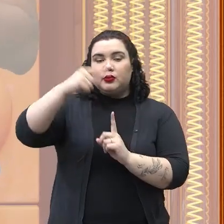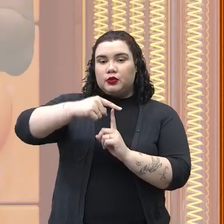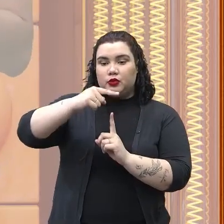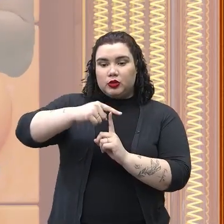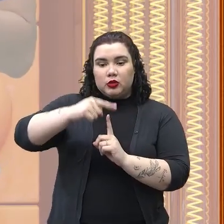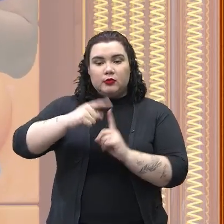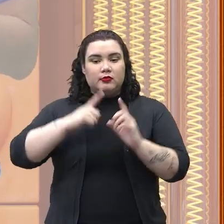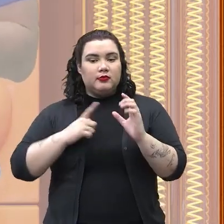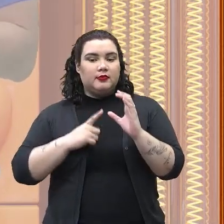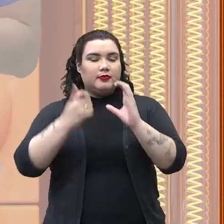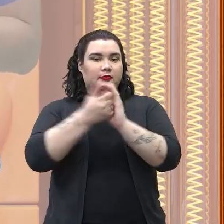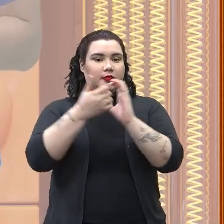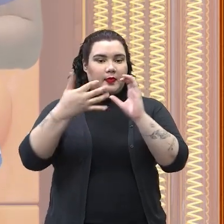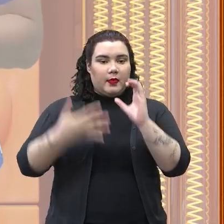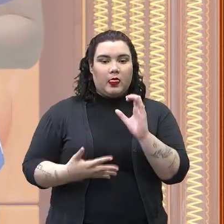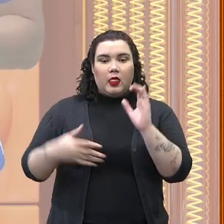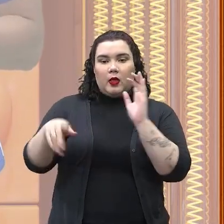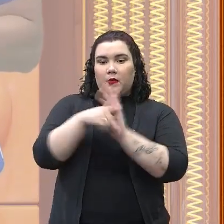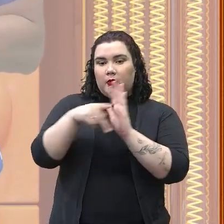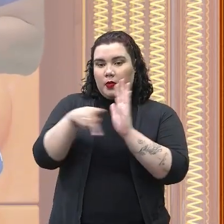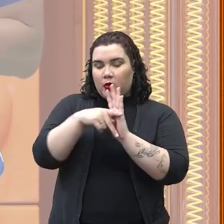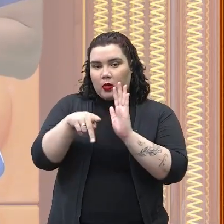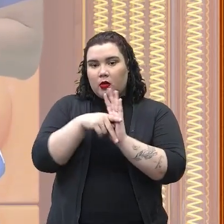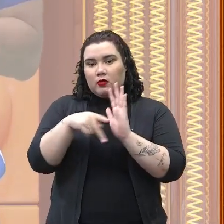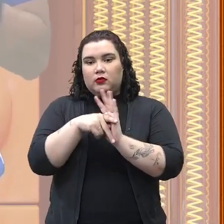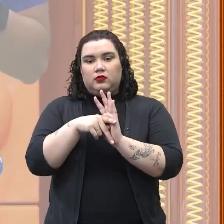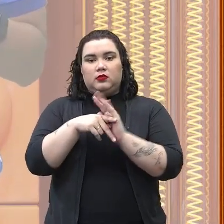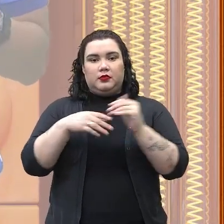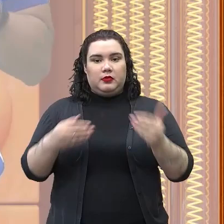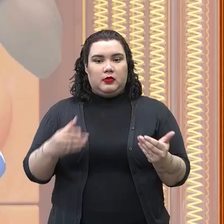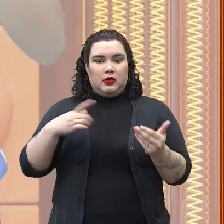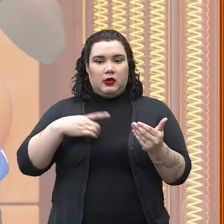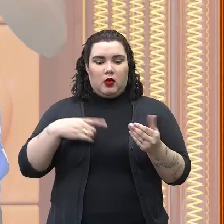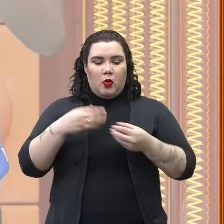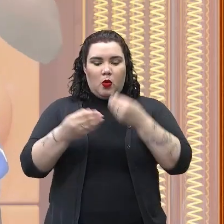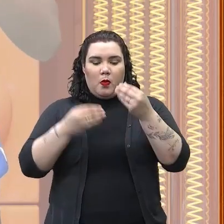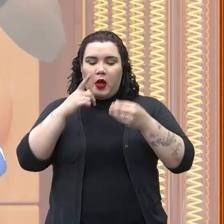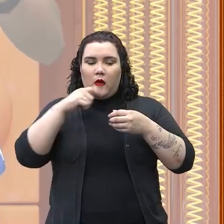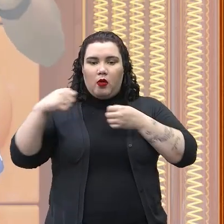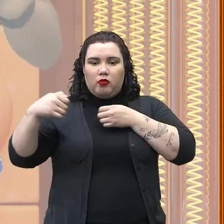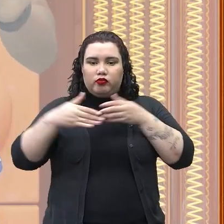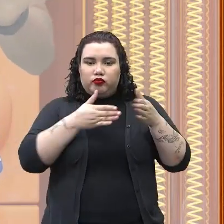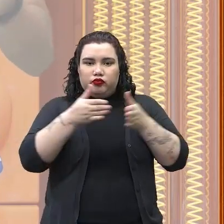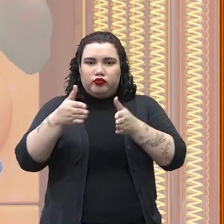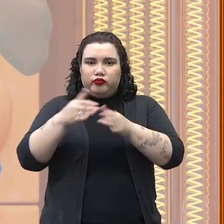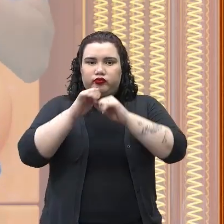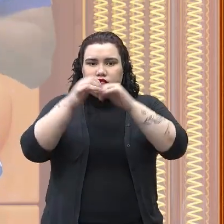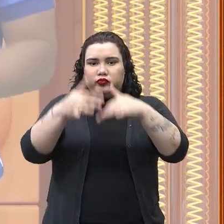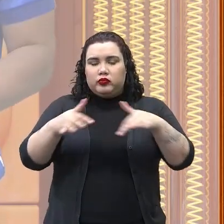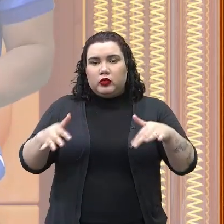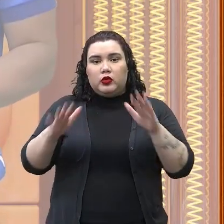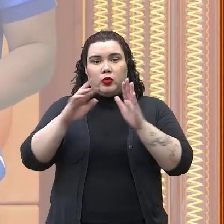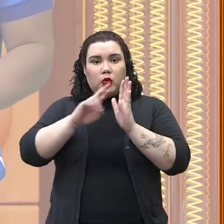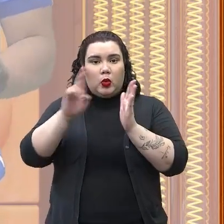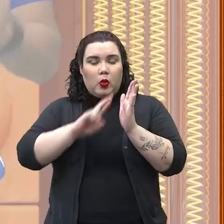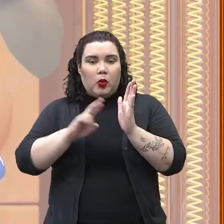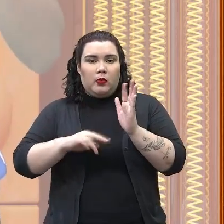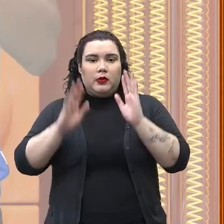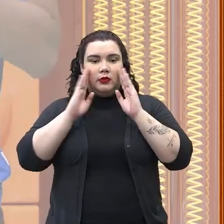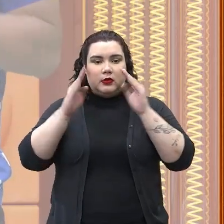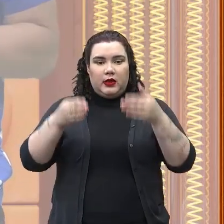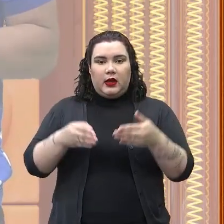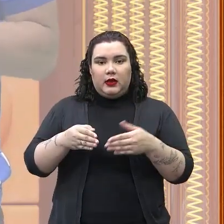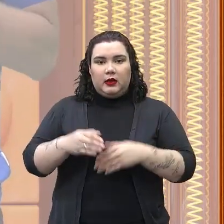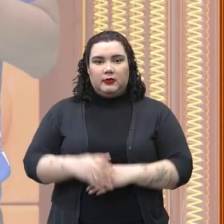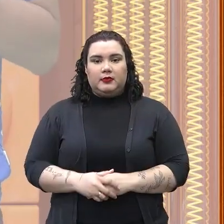têm uma característica da forma que ele deságua, tem todos uns nomes específicos, mas aqui para o 8º ano